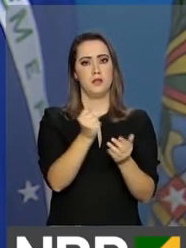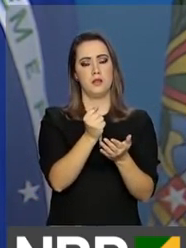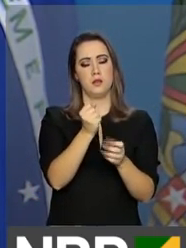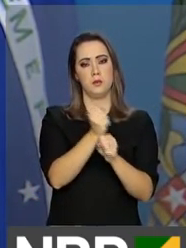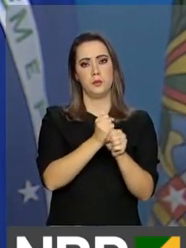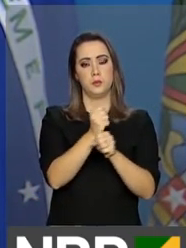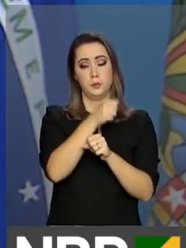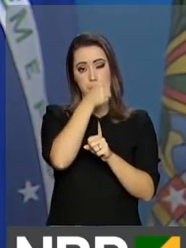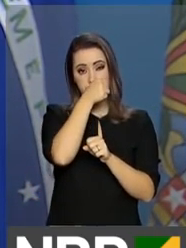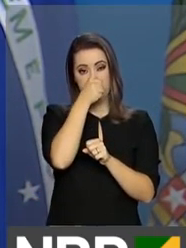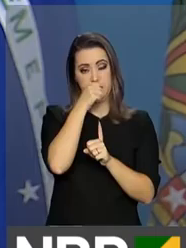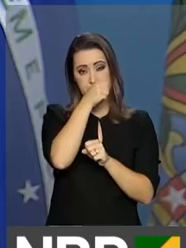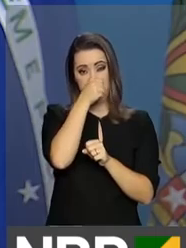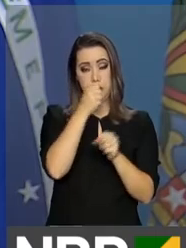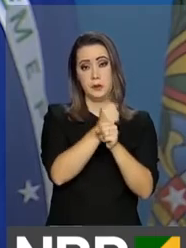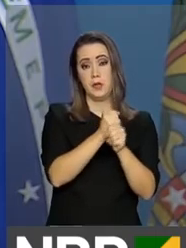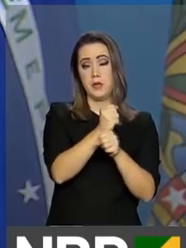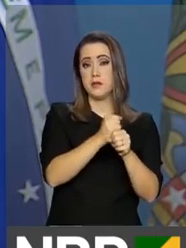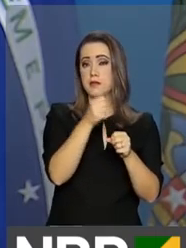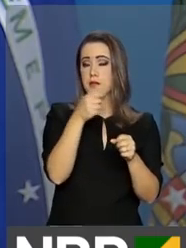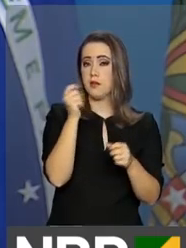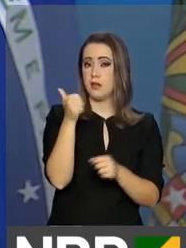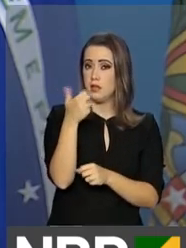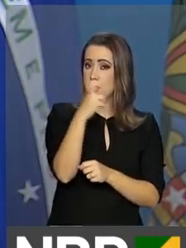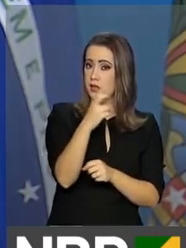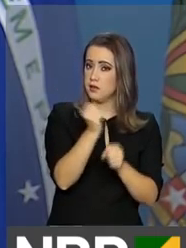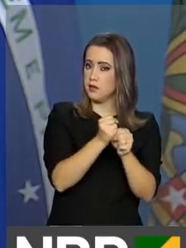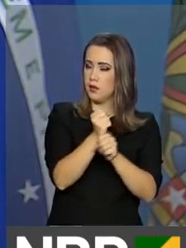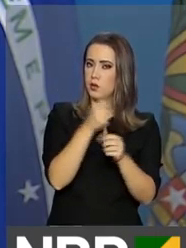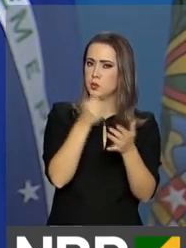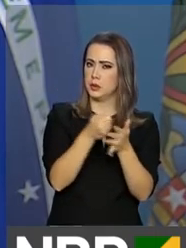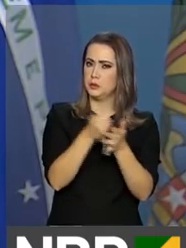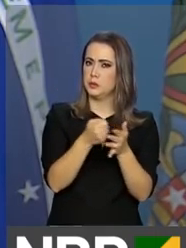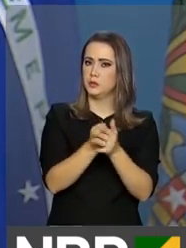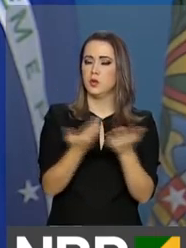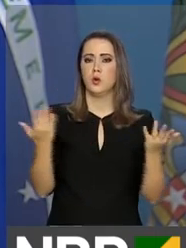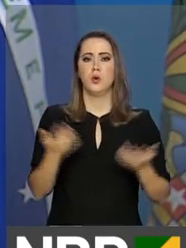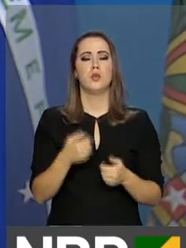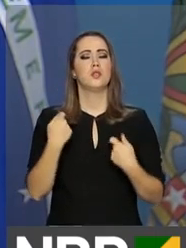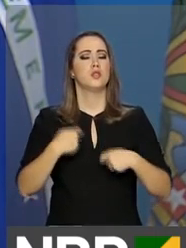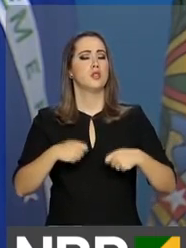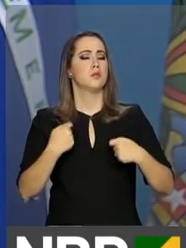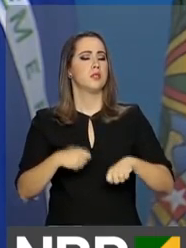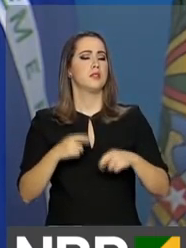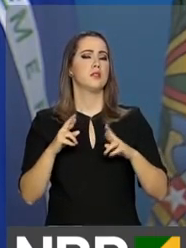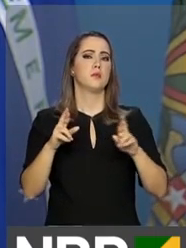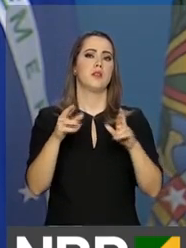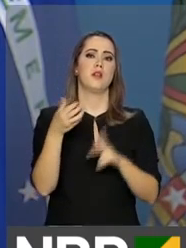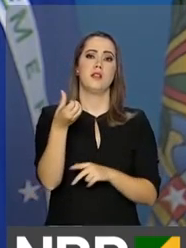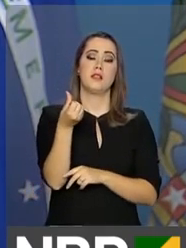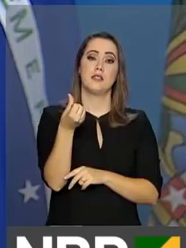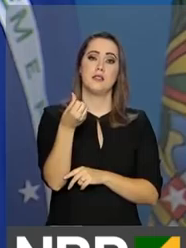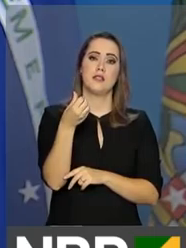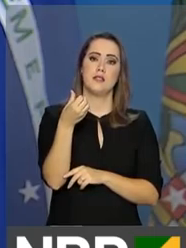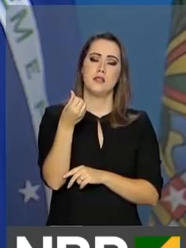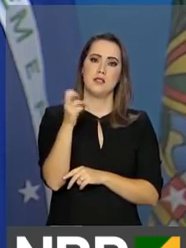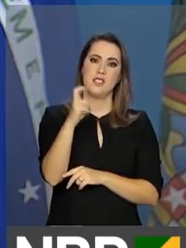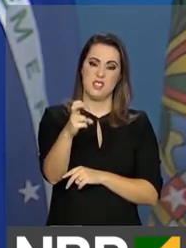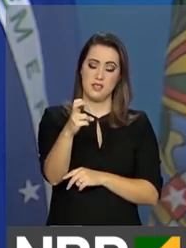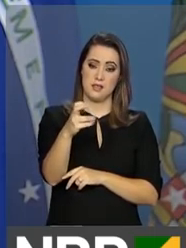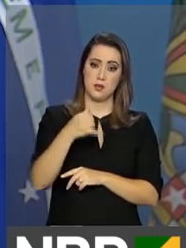de contribuição, não é verdade? Então, aqueles que hoje levam até os 65 anos, porque não têm condições de